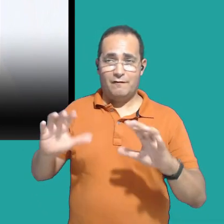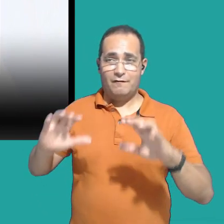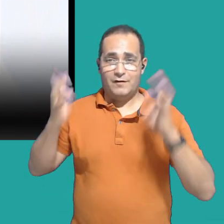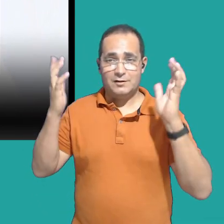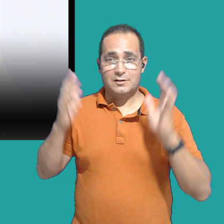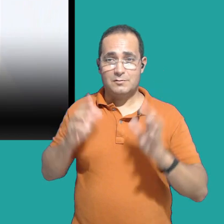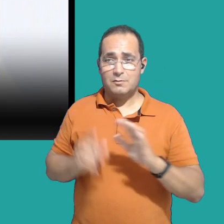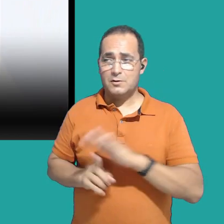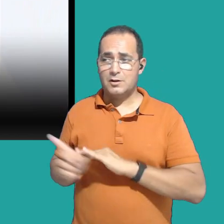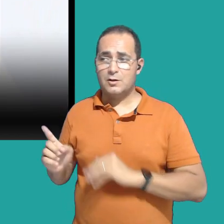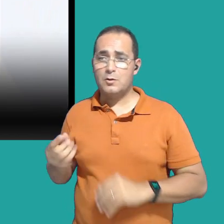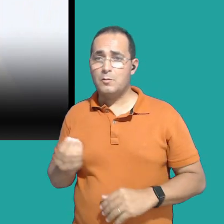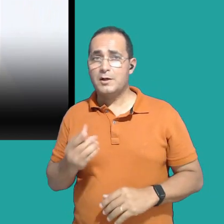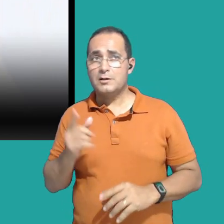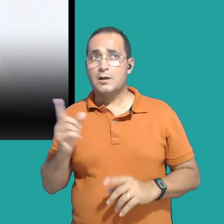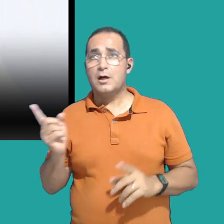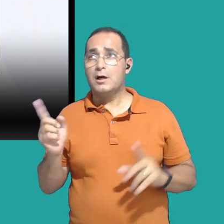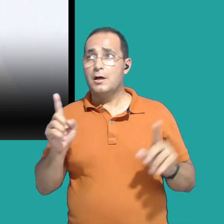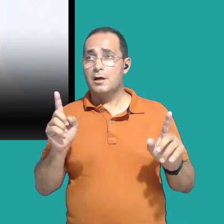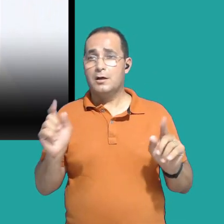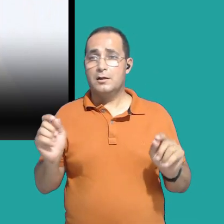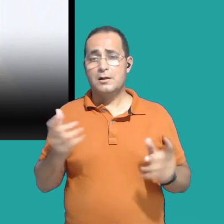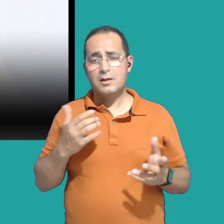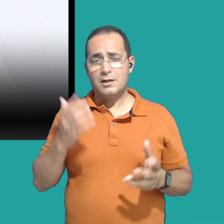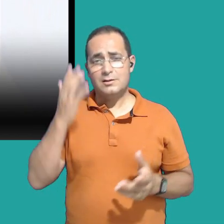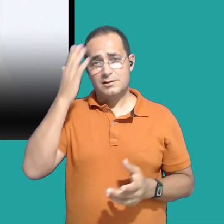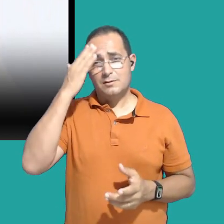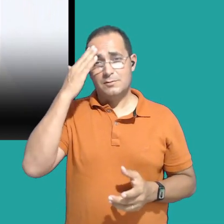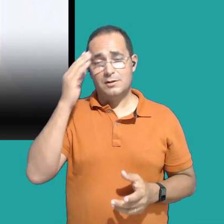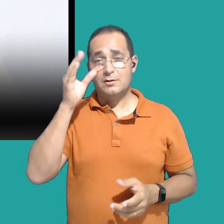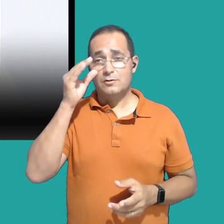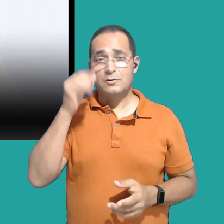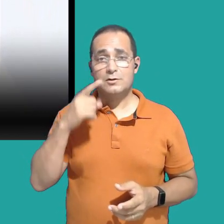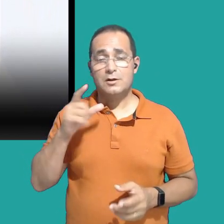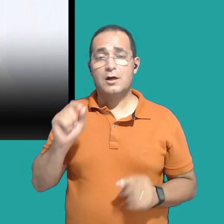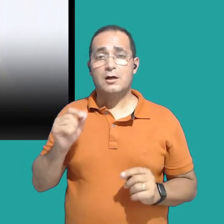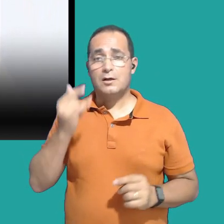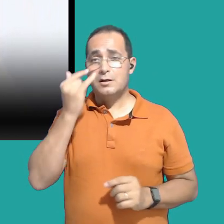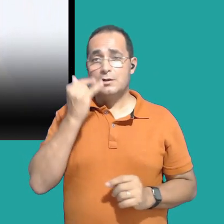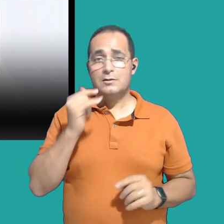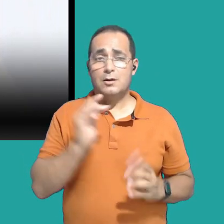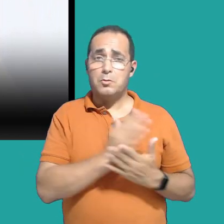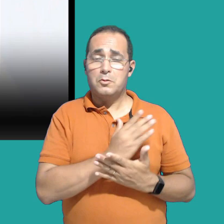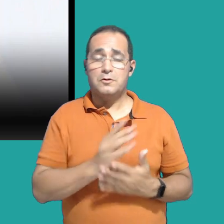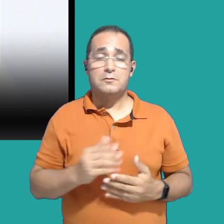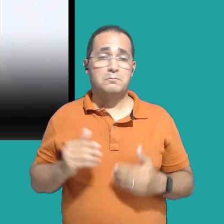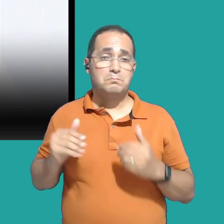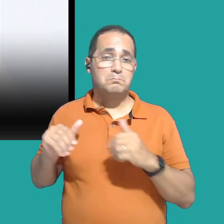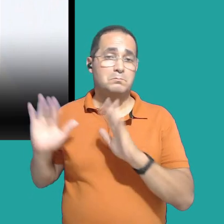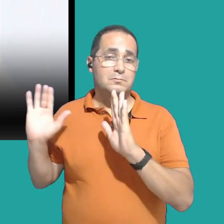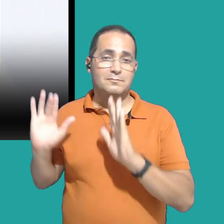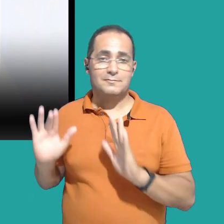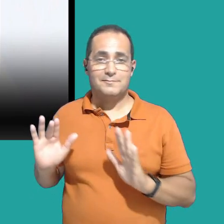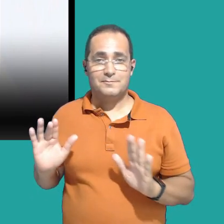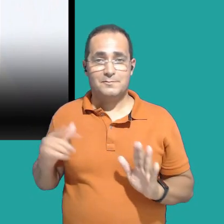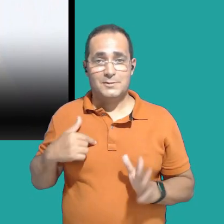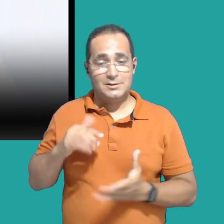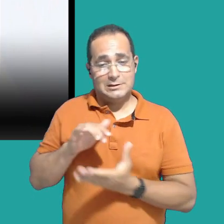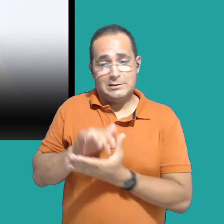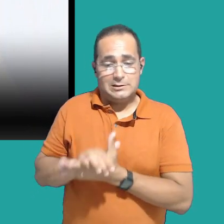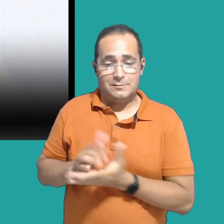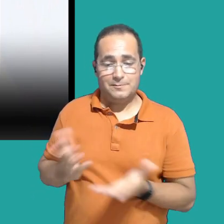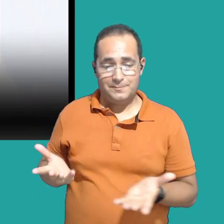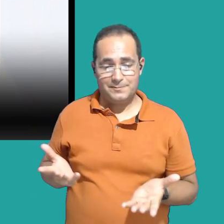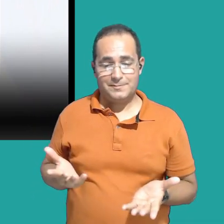estava, porque às vezes a gente vai para uma festa dessa, a gente tem que perguntar para alguém como é que tá a decoração. E a gente quer saber, né? Eu, pelo menos, eu sou curiosa. Tem pessoas cegas que não são,